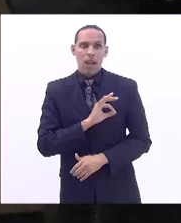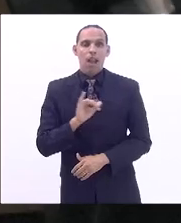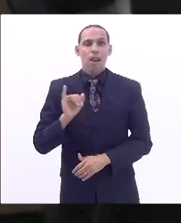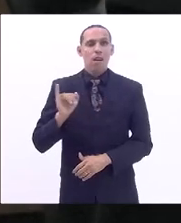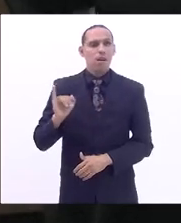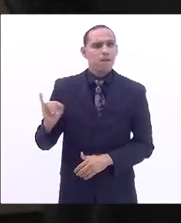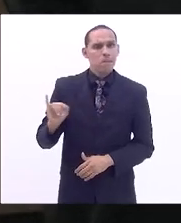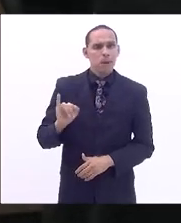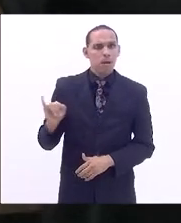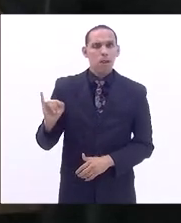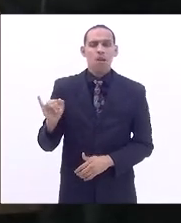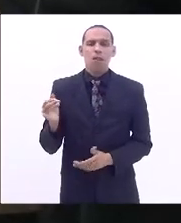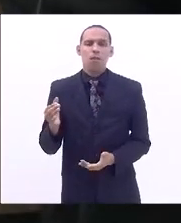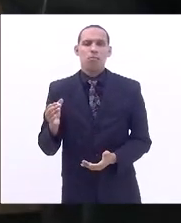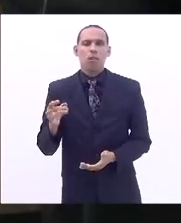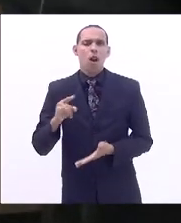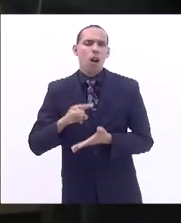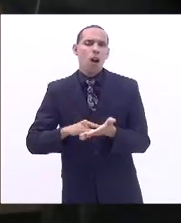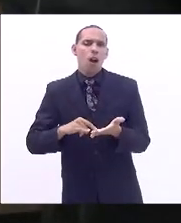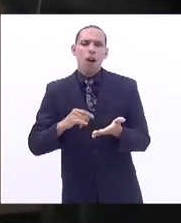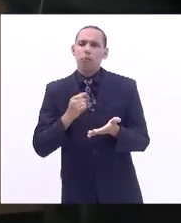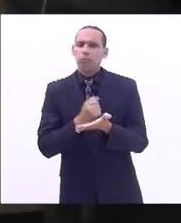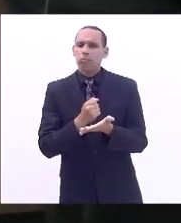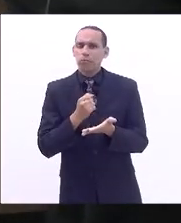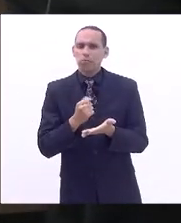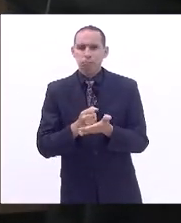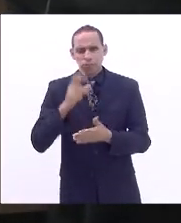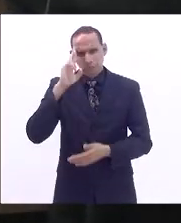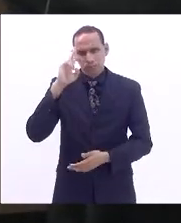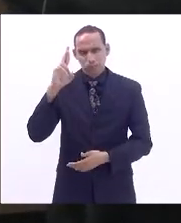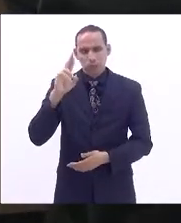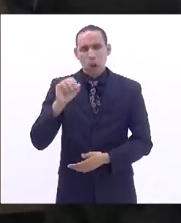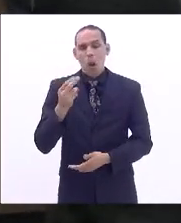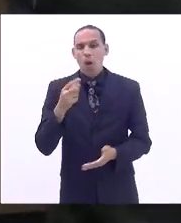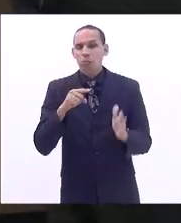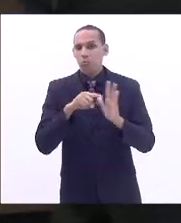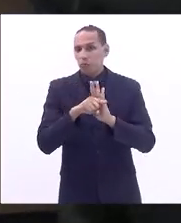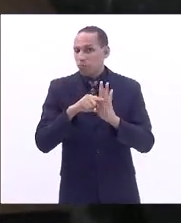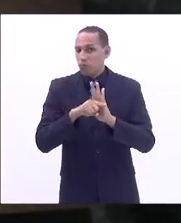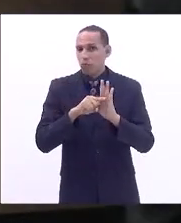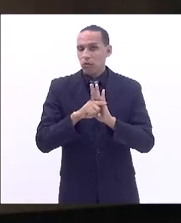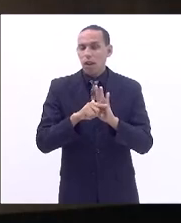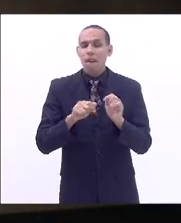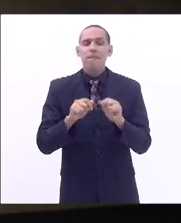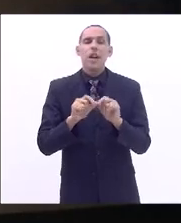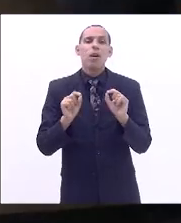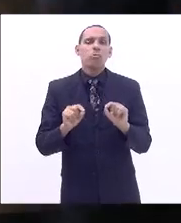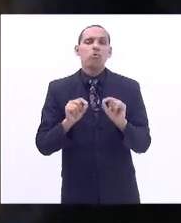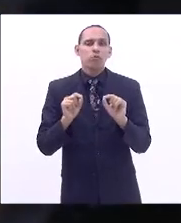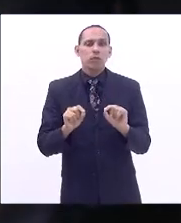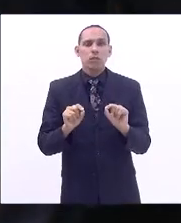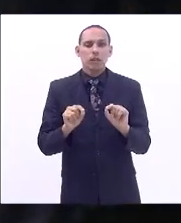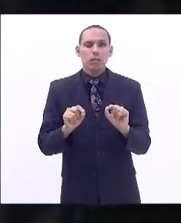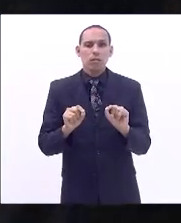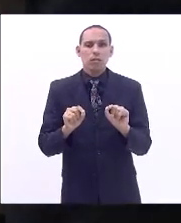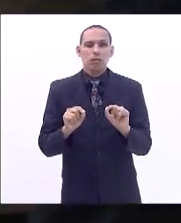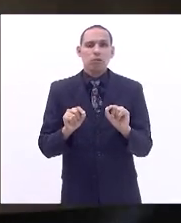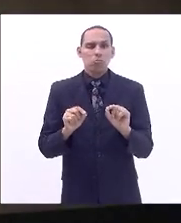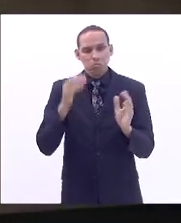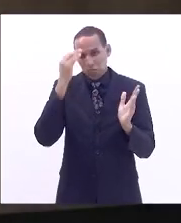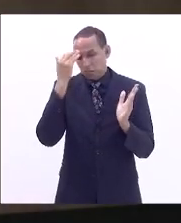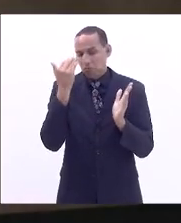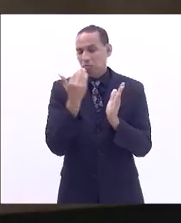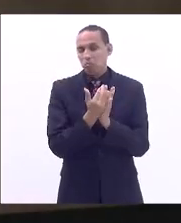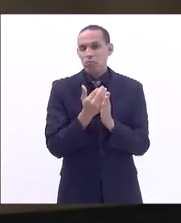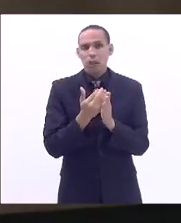ao inspetor a oficial de cartório ao investigador cumprir a sua tarefa da melhor maneira possível